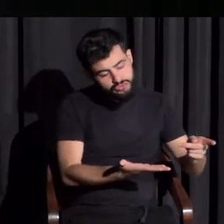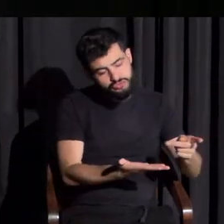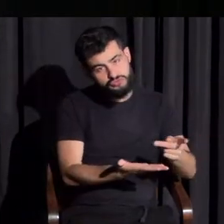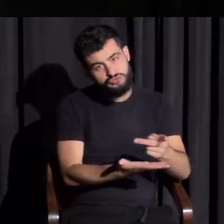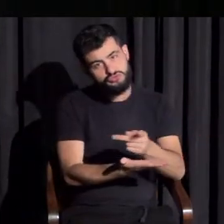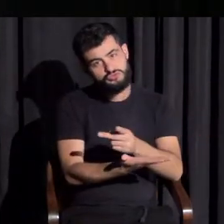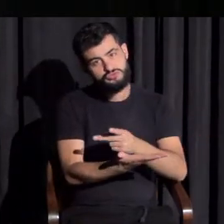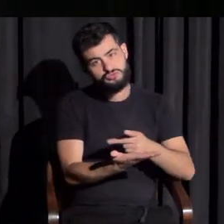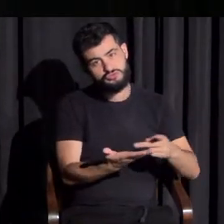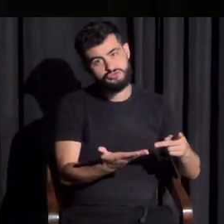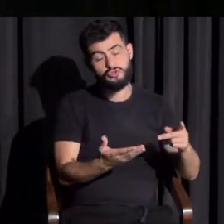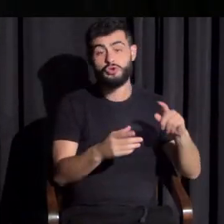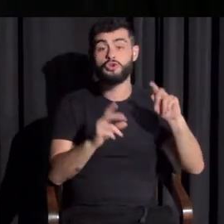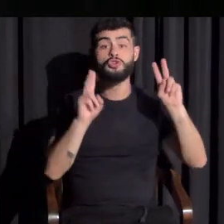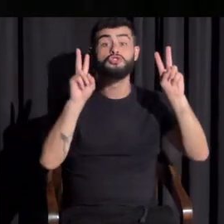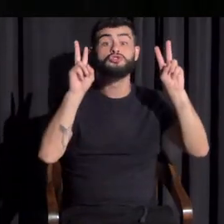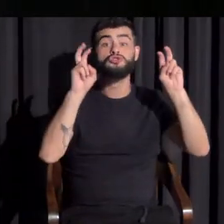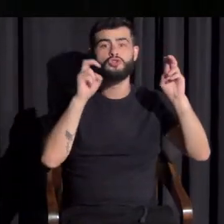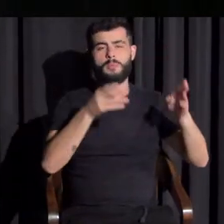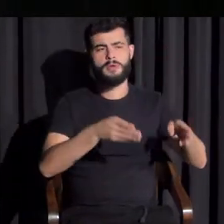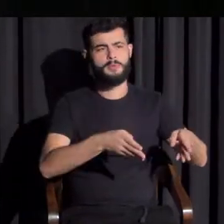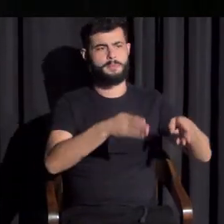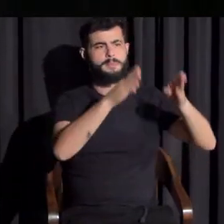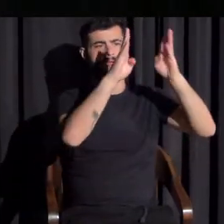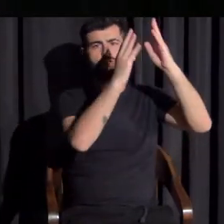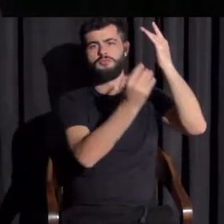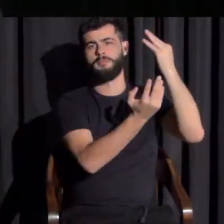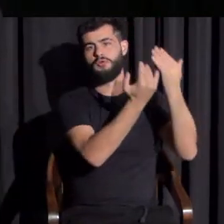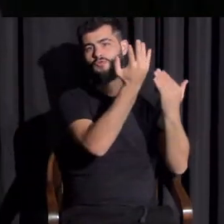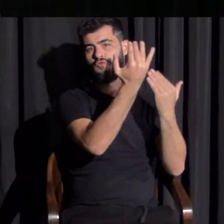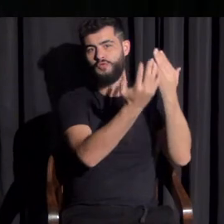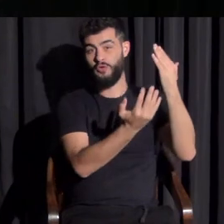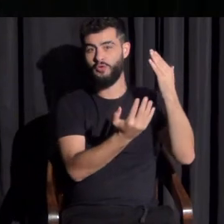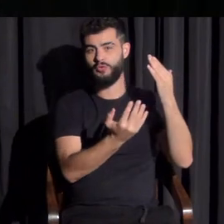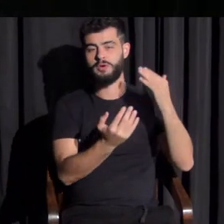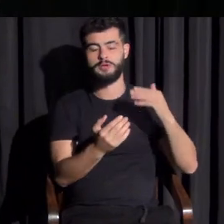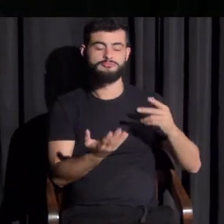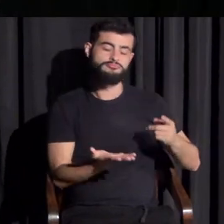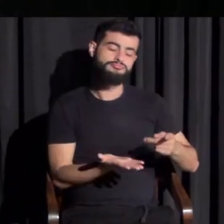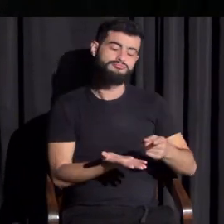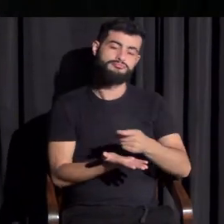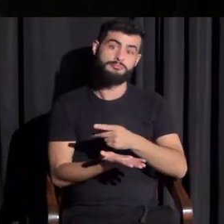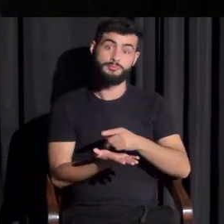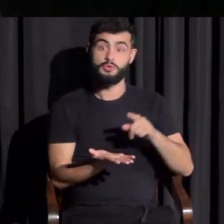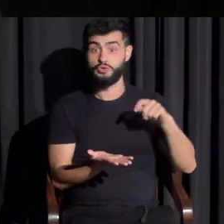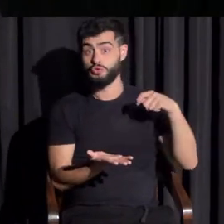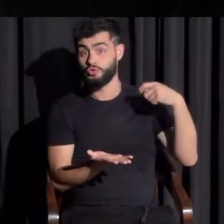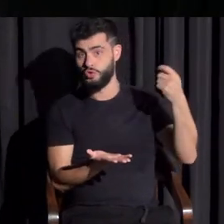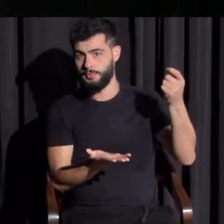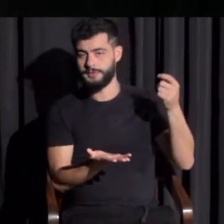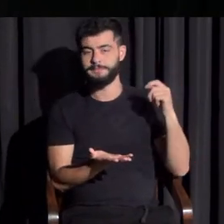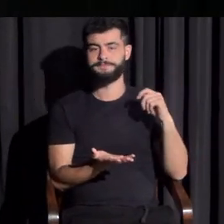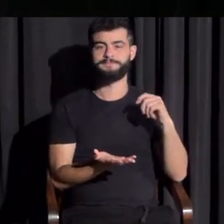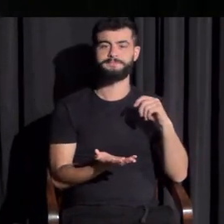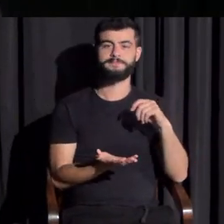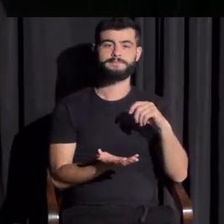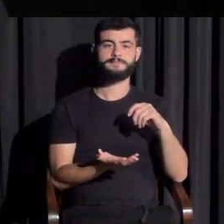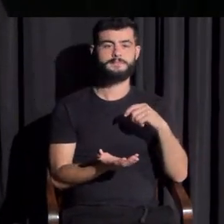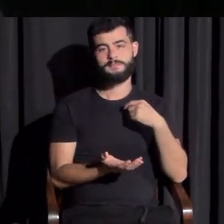do prédio que pegou fogo, assim como ele disse. Isso não preciso dizer para vocês, que se eu já me